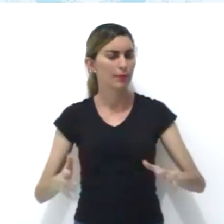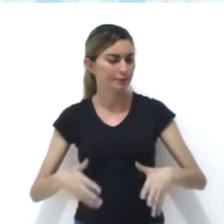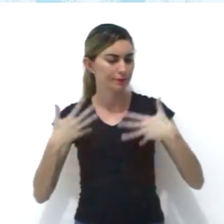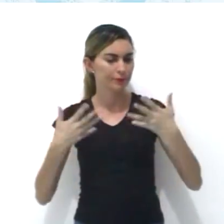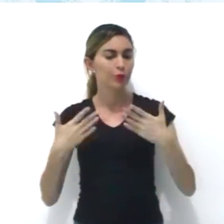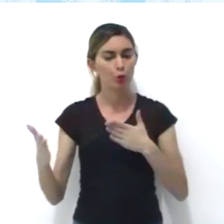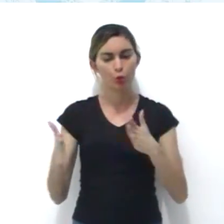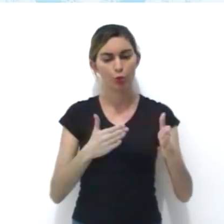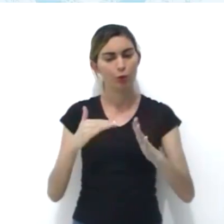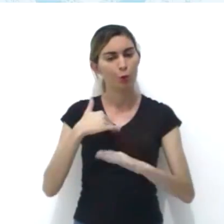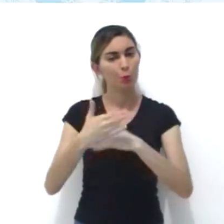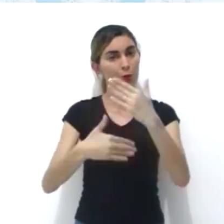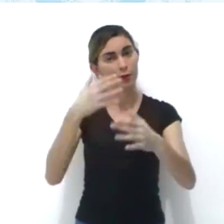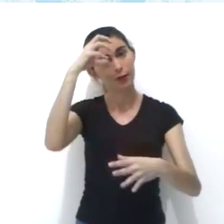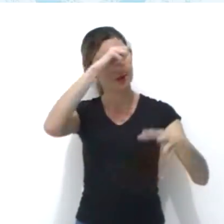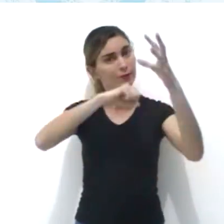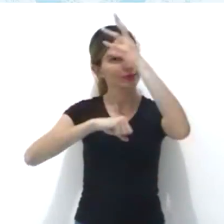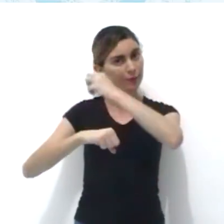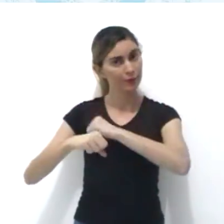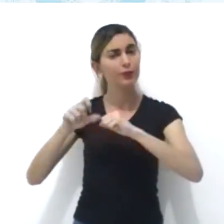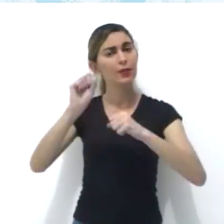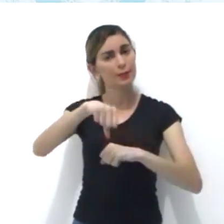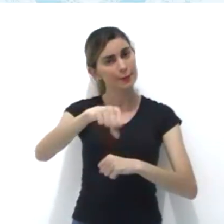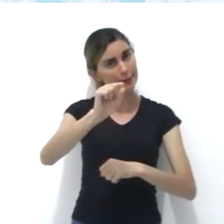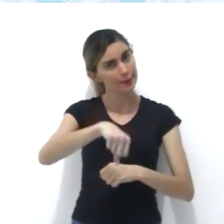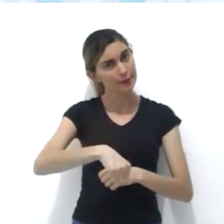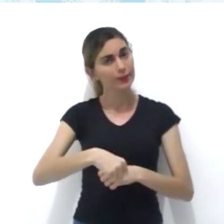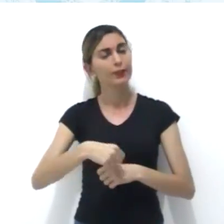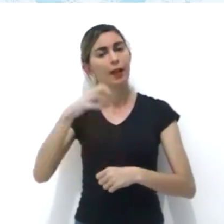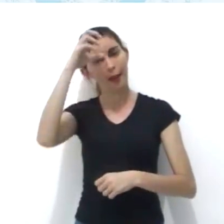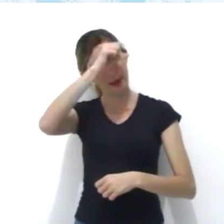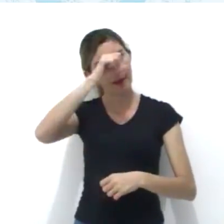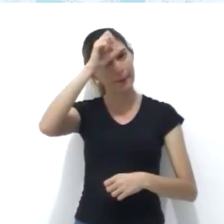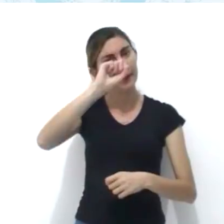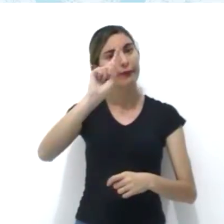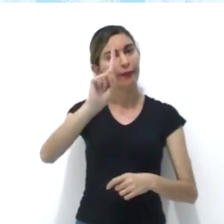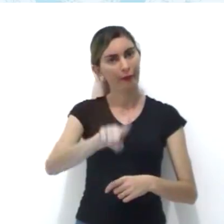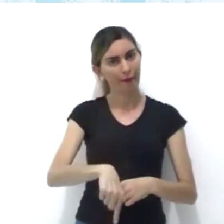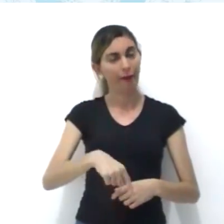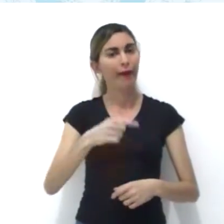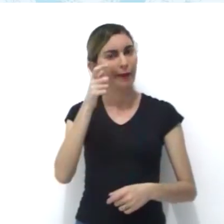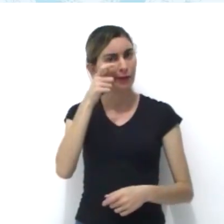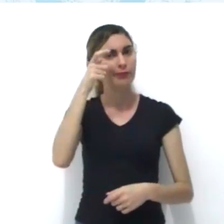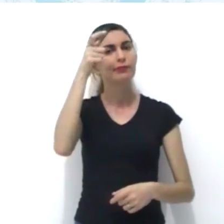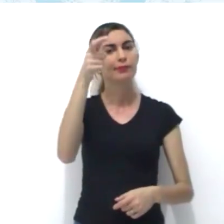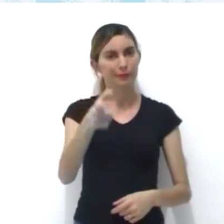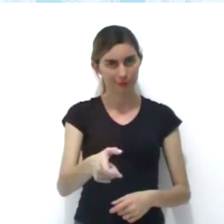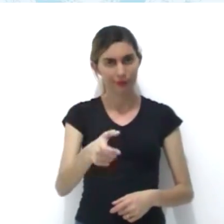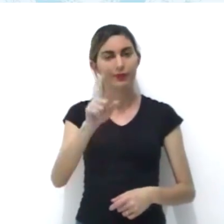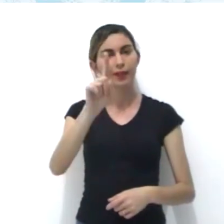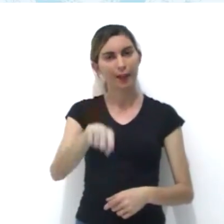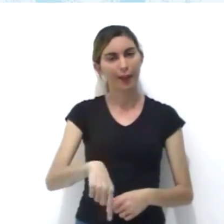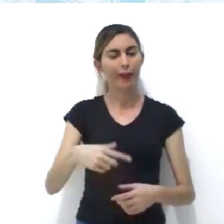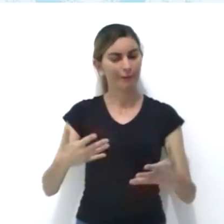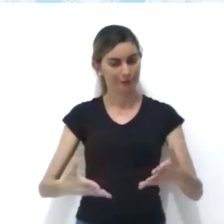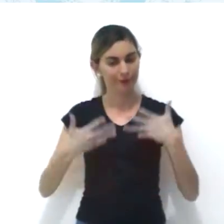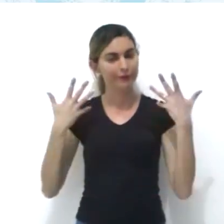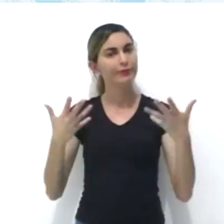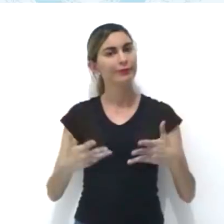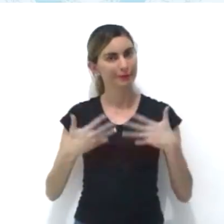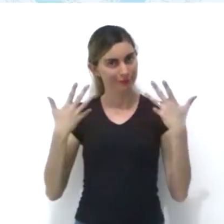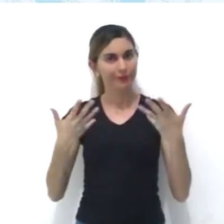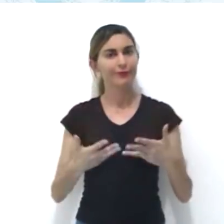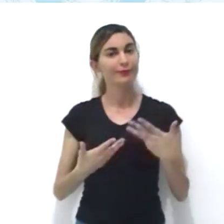é possível se divertir durante o processo de aprendizagem. Sim, aprender é interessante, aprender